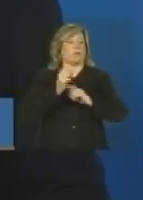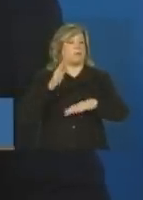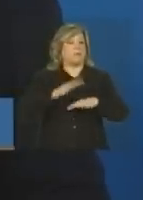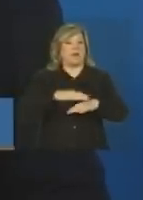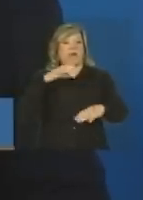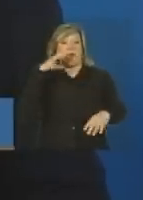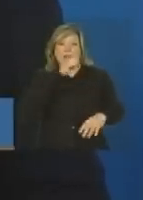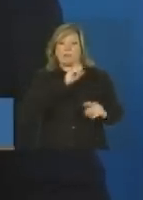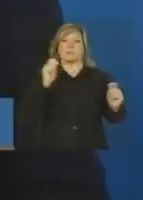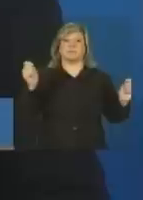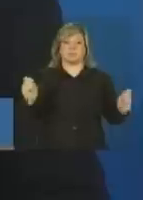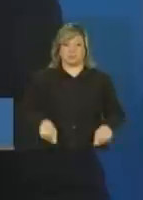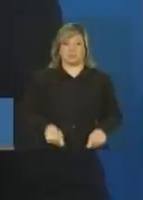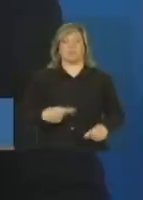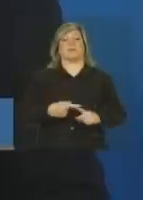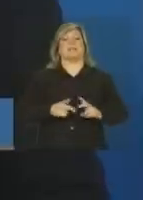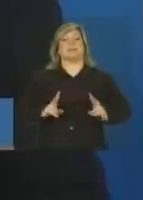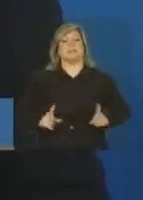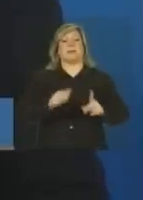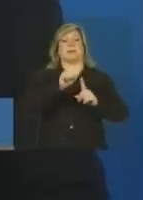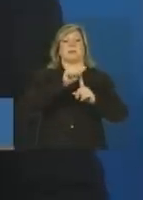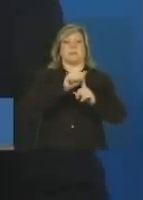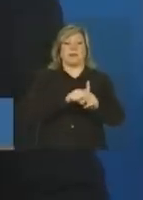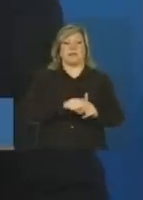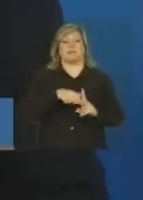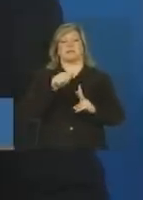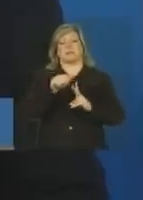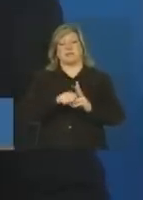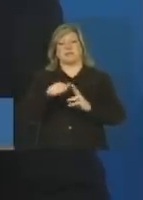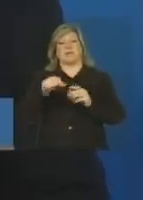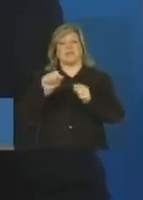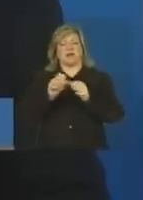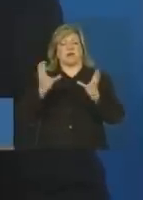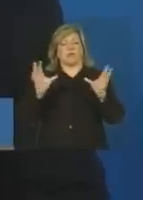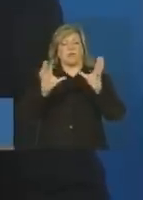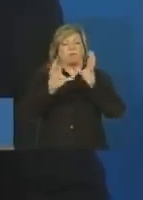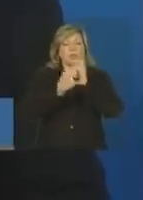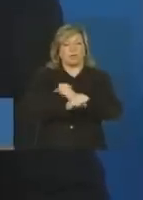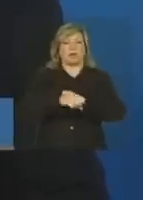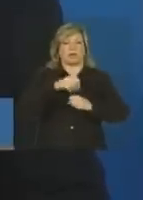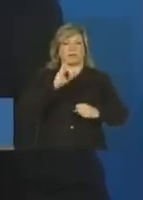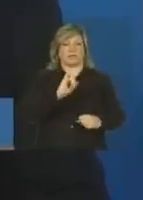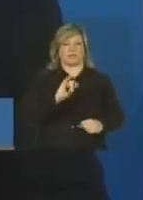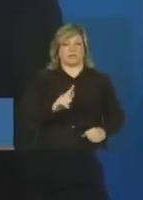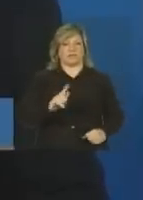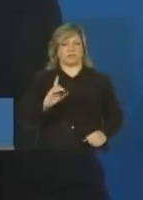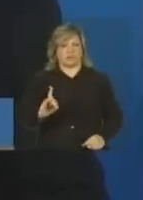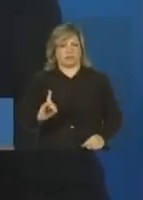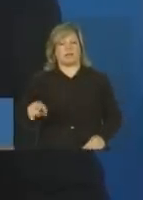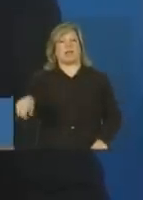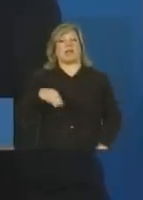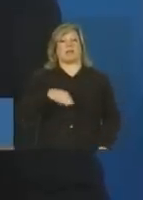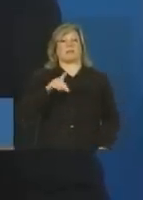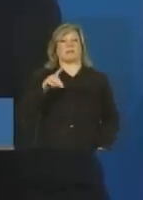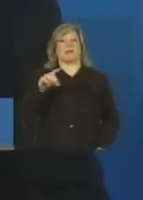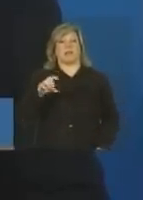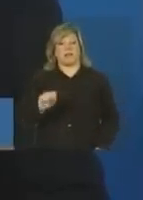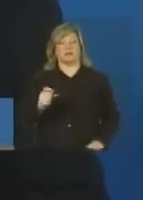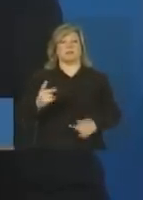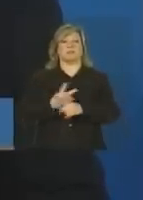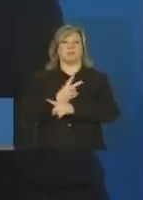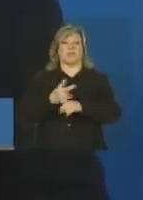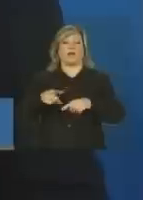né? Então, todos os meses, ao fazer o cálculo do IGD, né, o MDS busca a informação no SUS